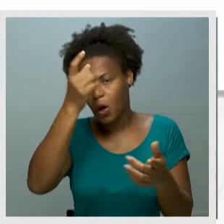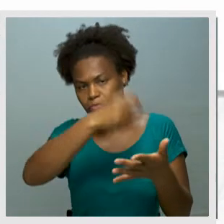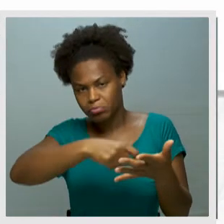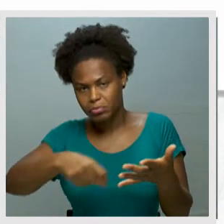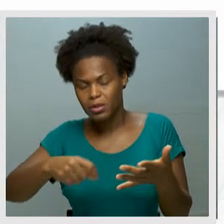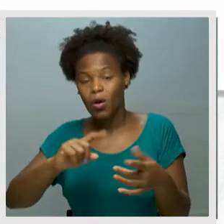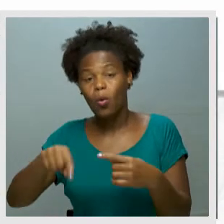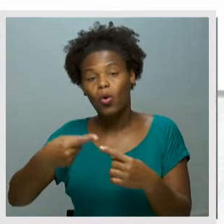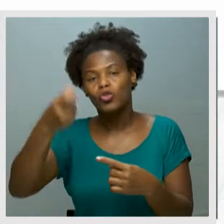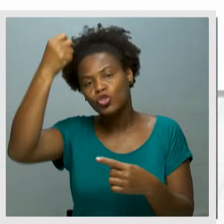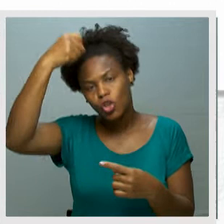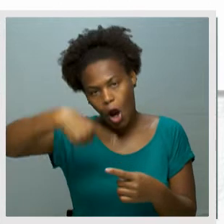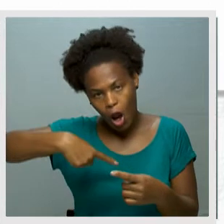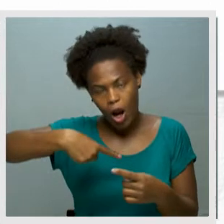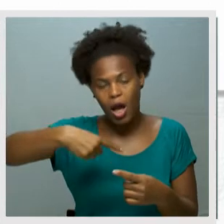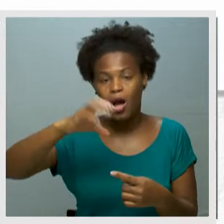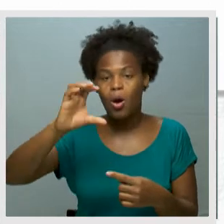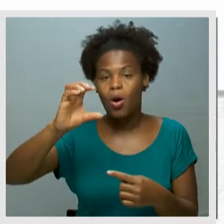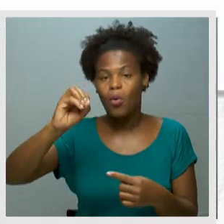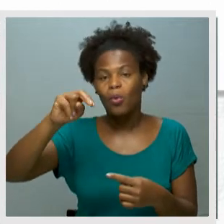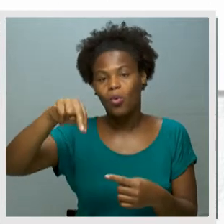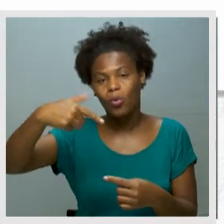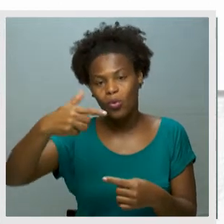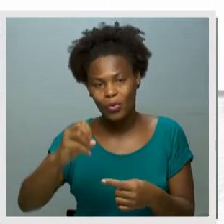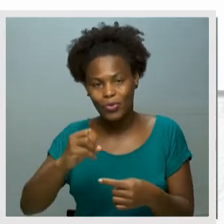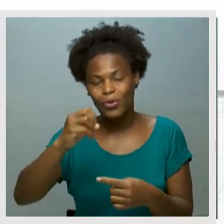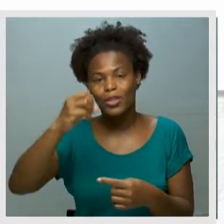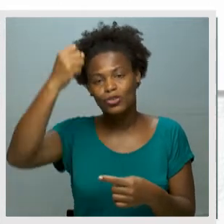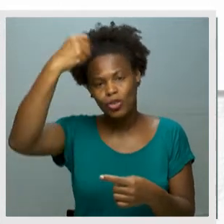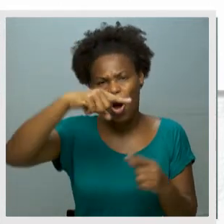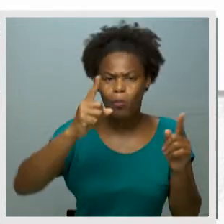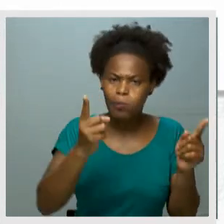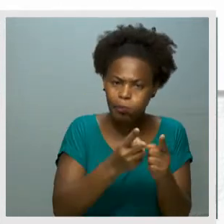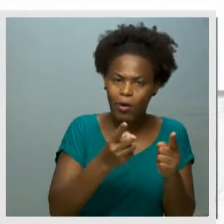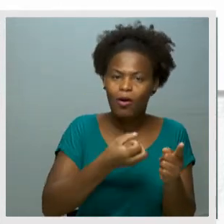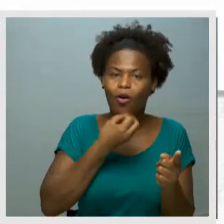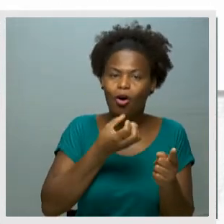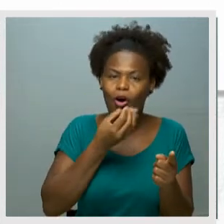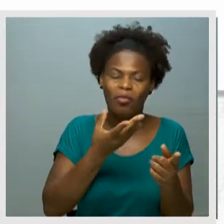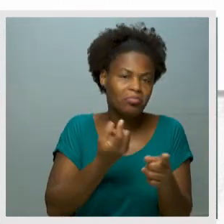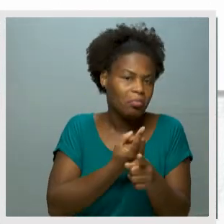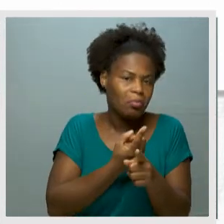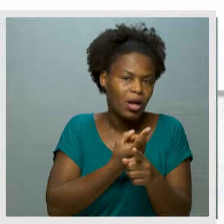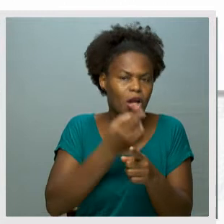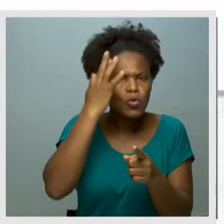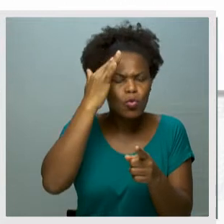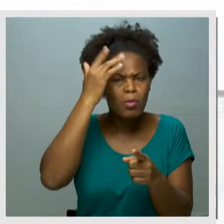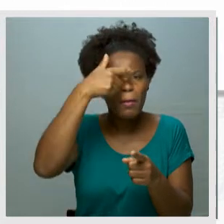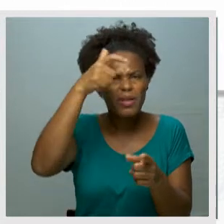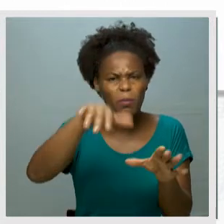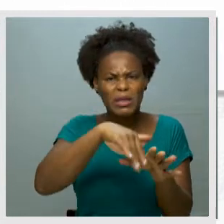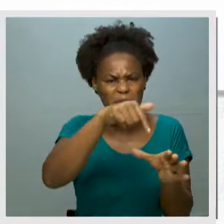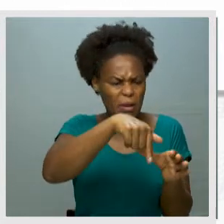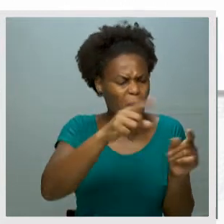as crônicas são narrativas mais curtas, contadas de forma mais objetiva e com um menor número de